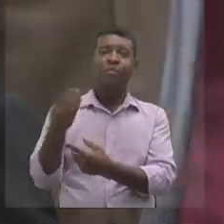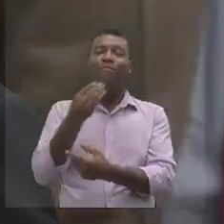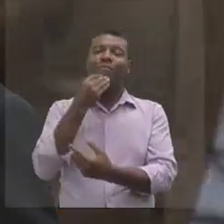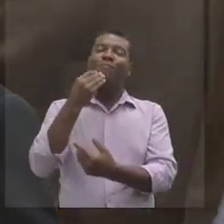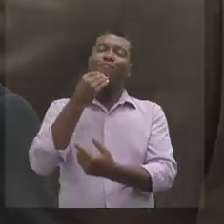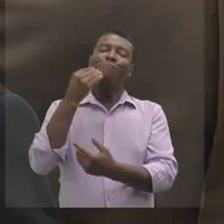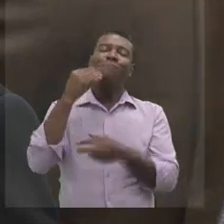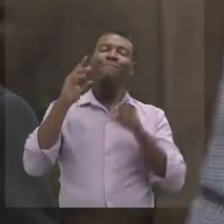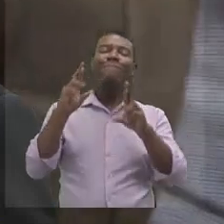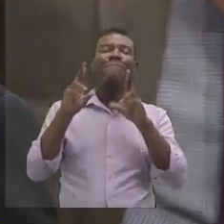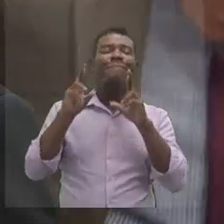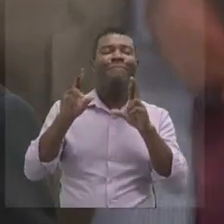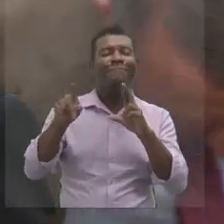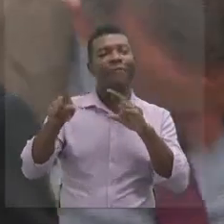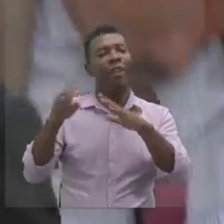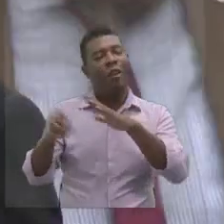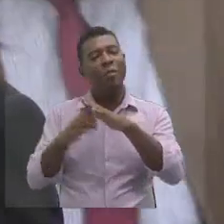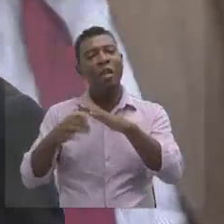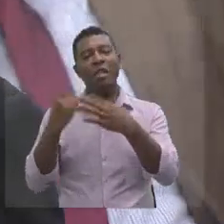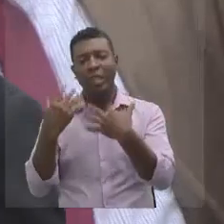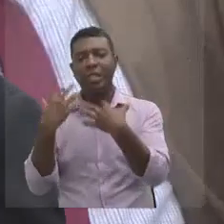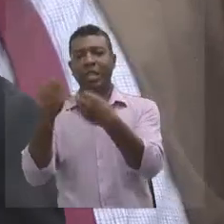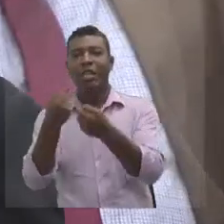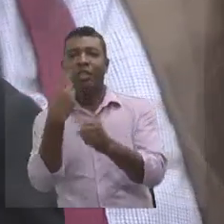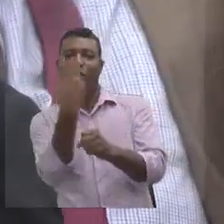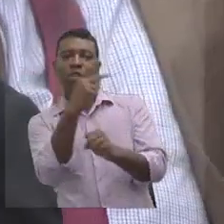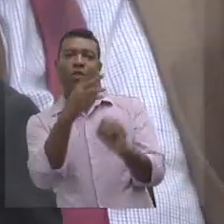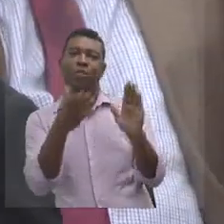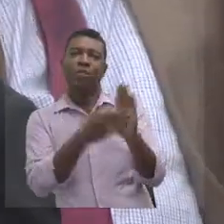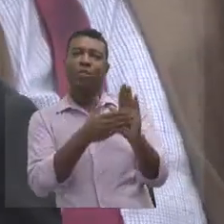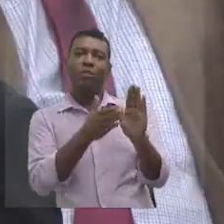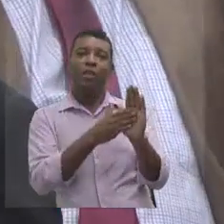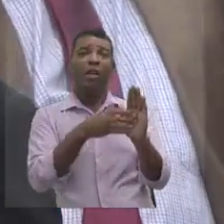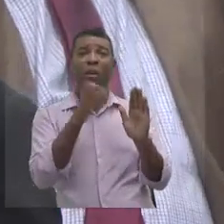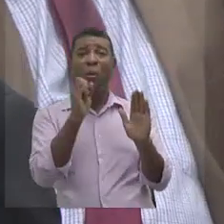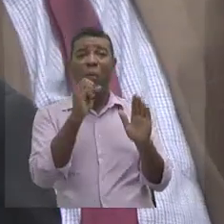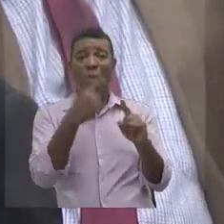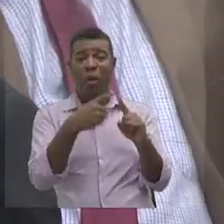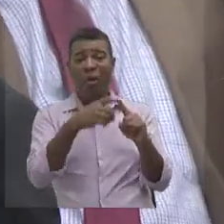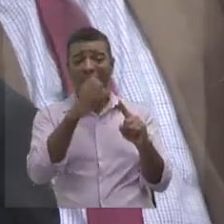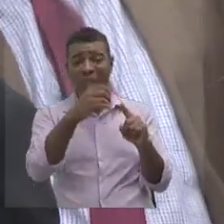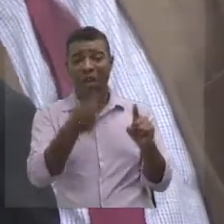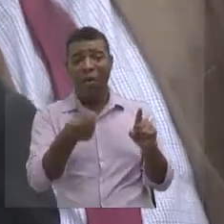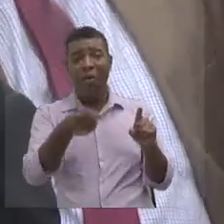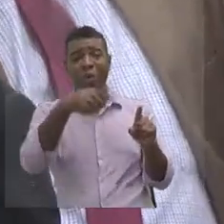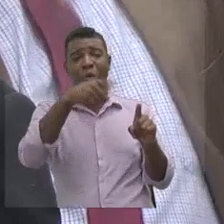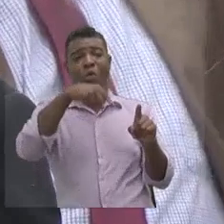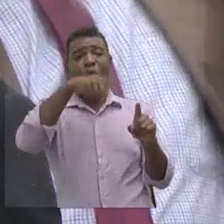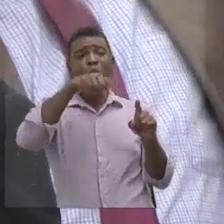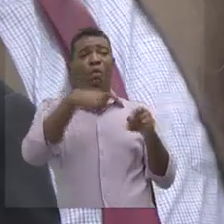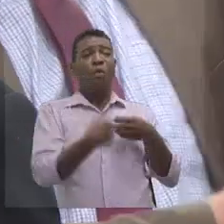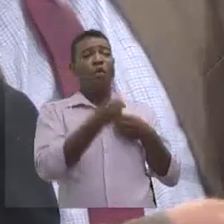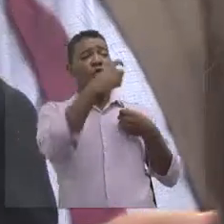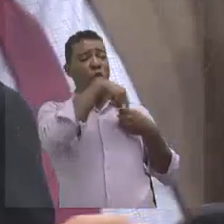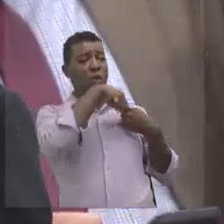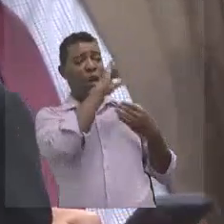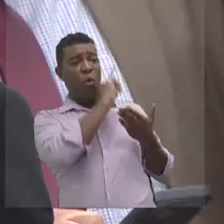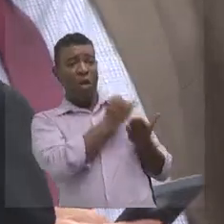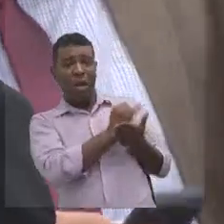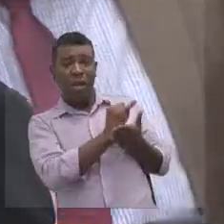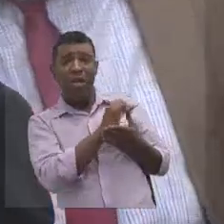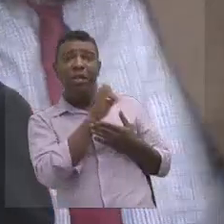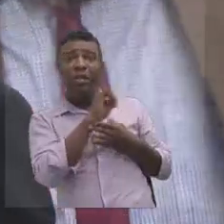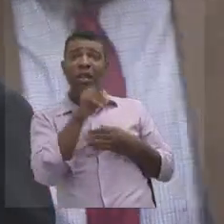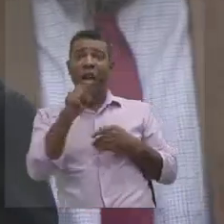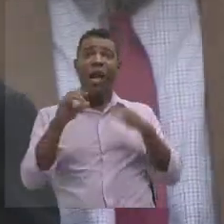vocês que a gente sabe o quanto que é complexo se tiver que voltar todo um processo deste no início e eu acredito que se a empresa ela disse olha eu não tenho mais